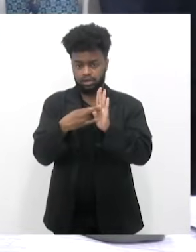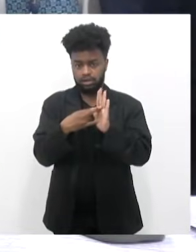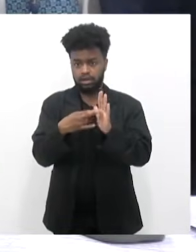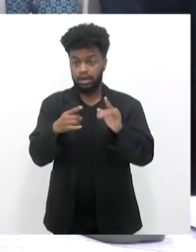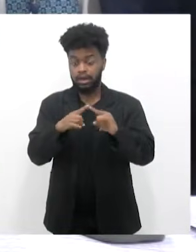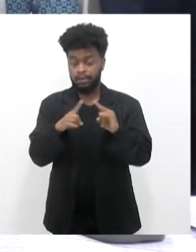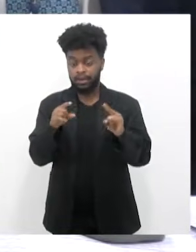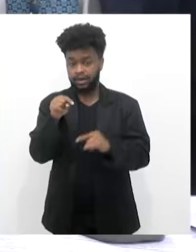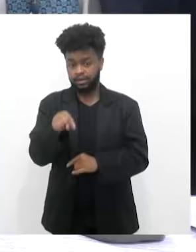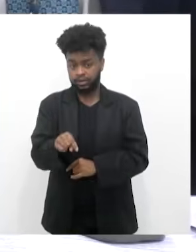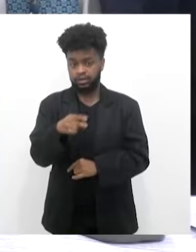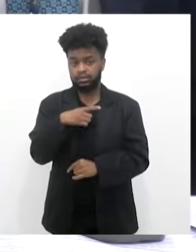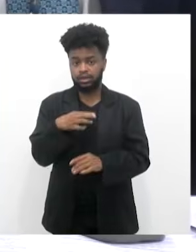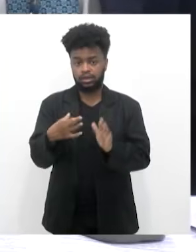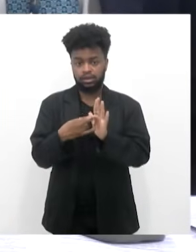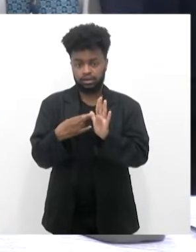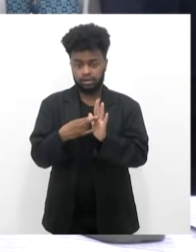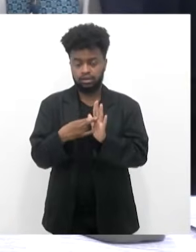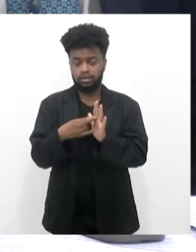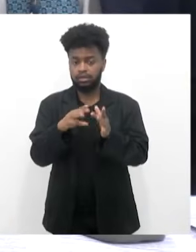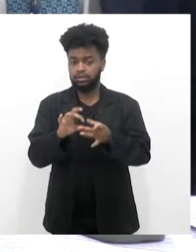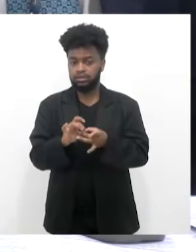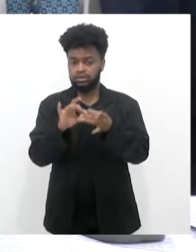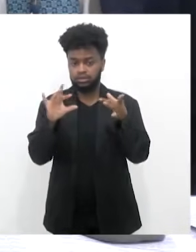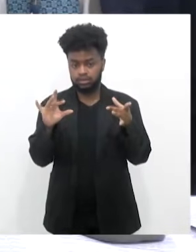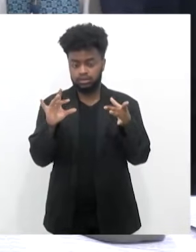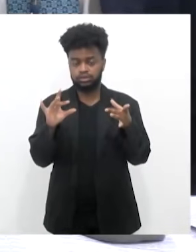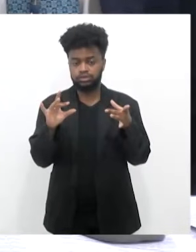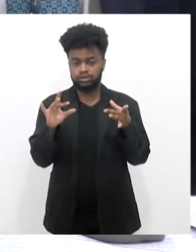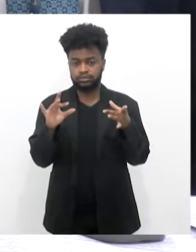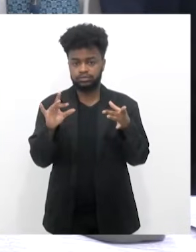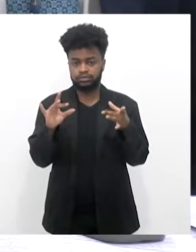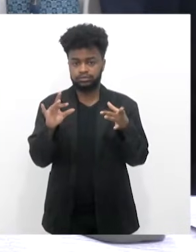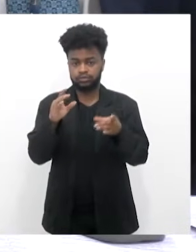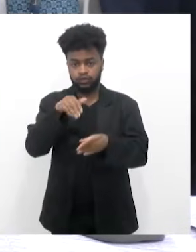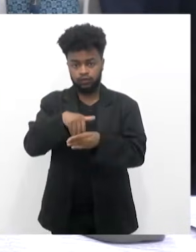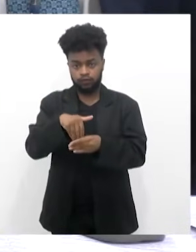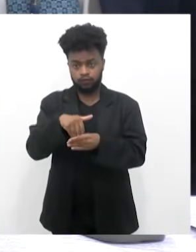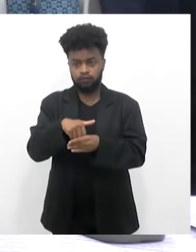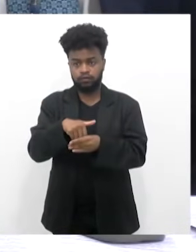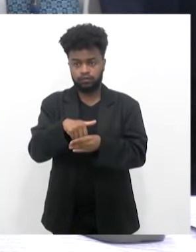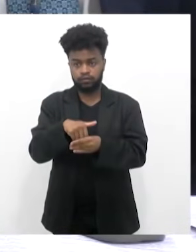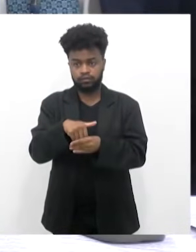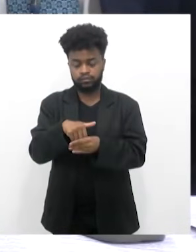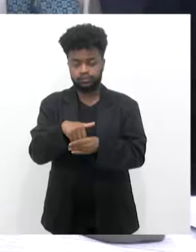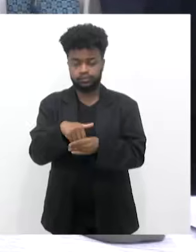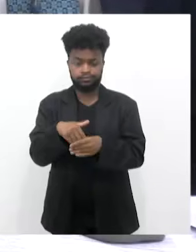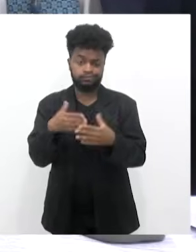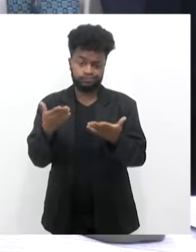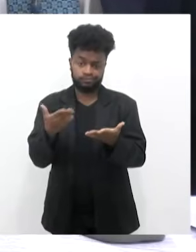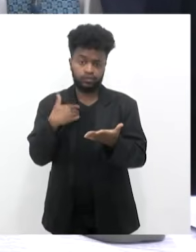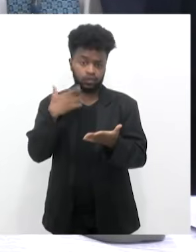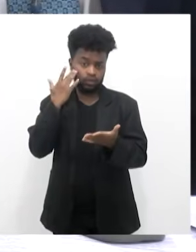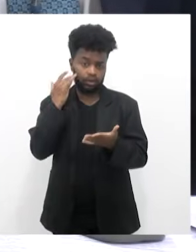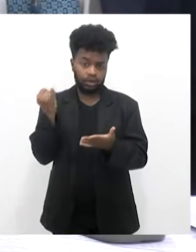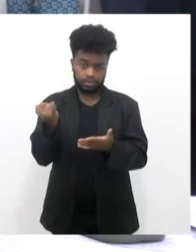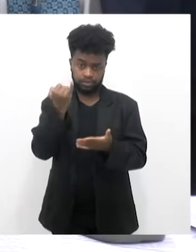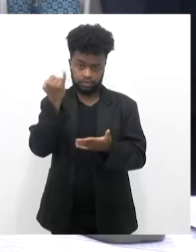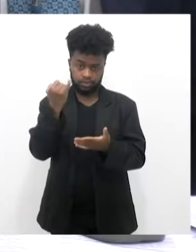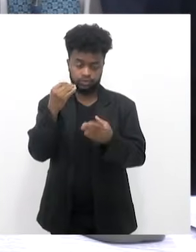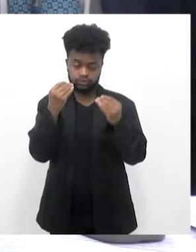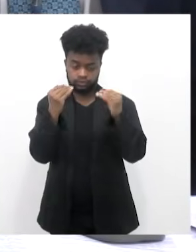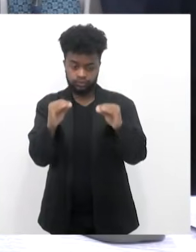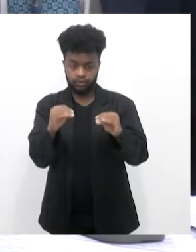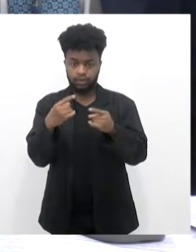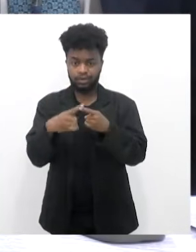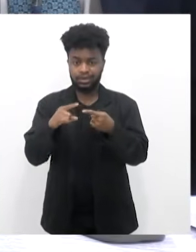Mas a gente tem hoje no regimento da casa permitindo a questão da votação. Acho que é importante só colocar isso